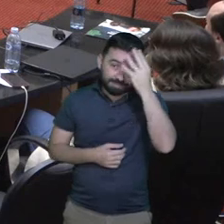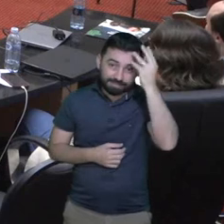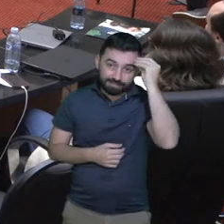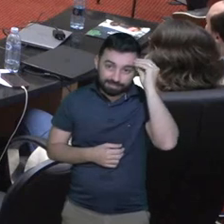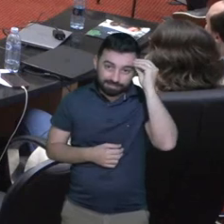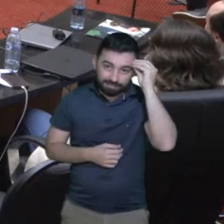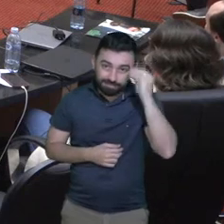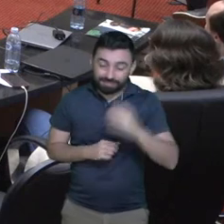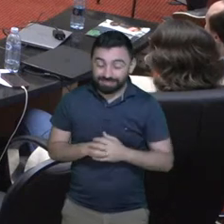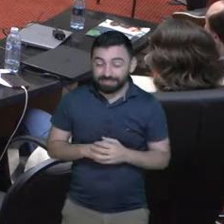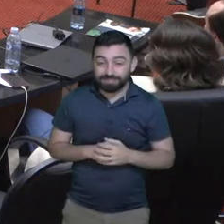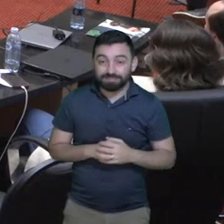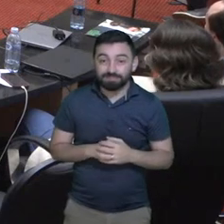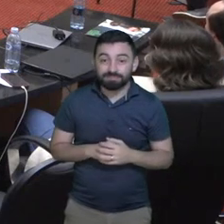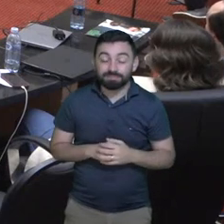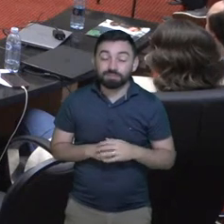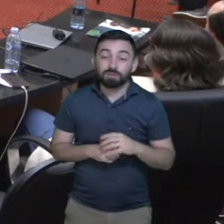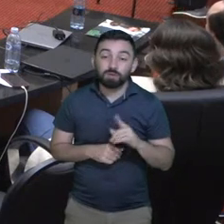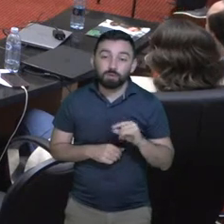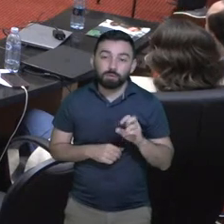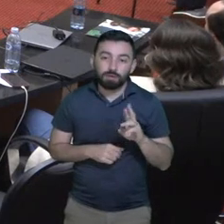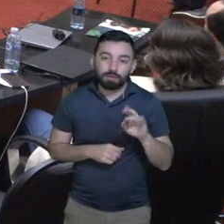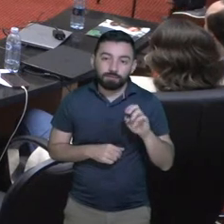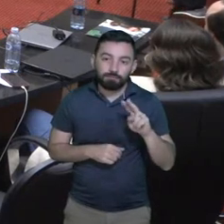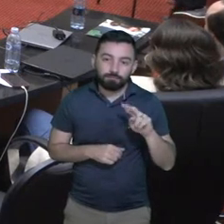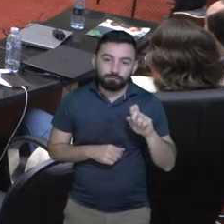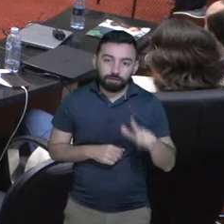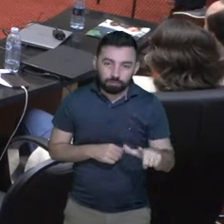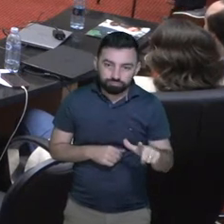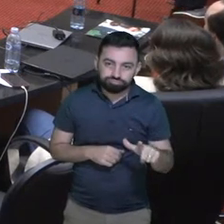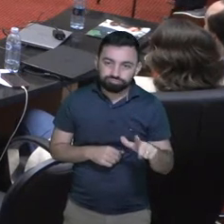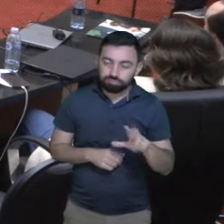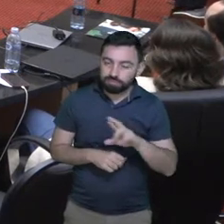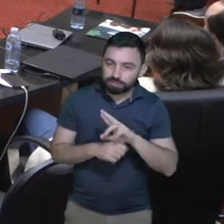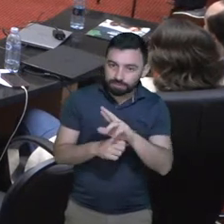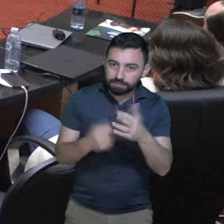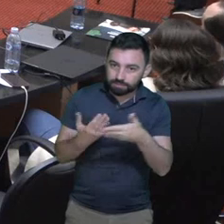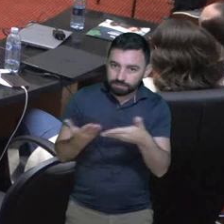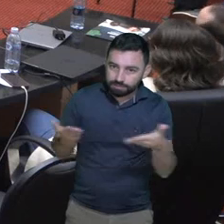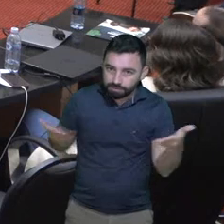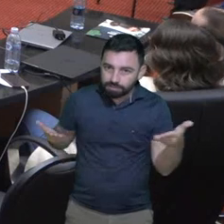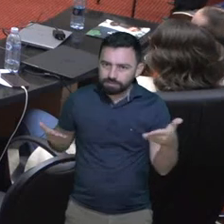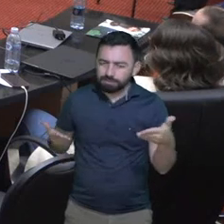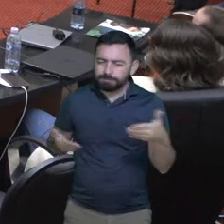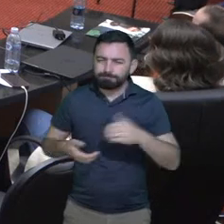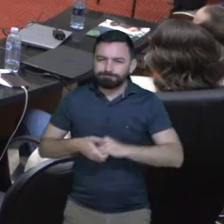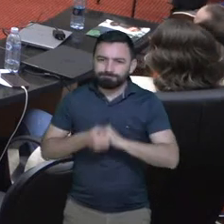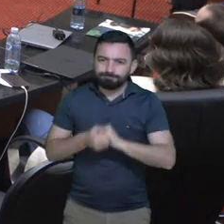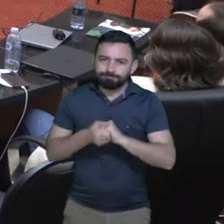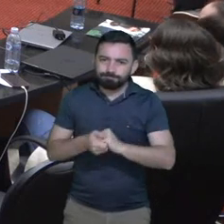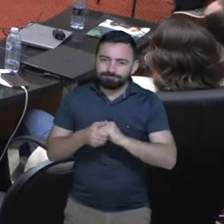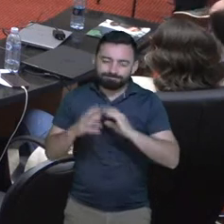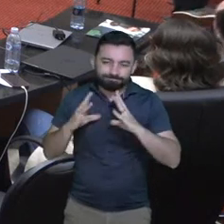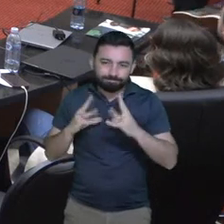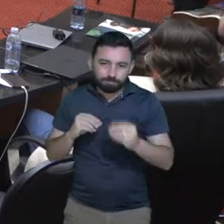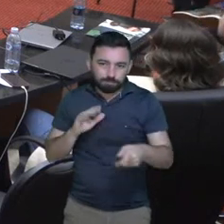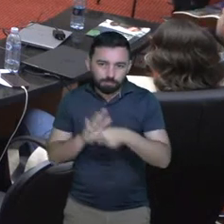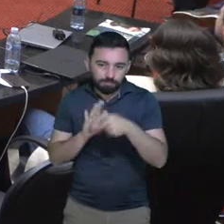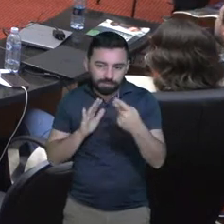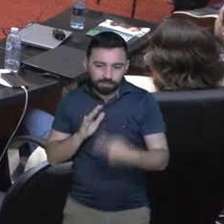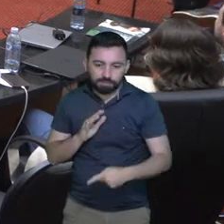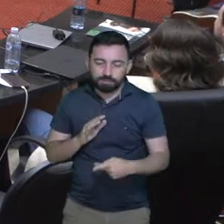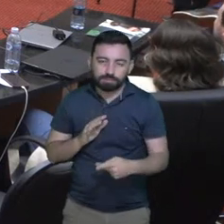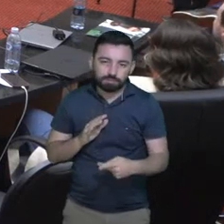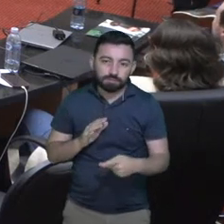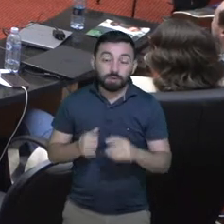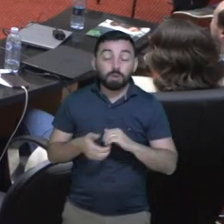o Lourival e em nome deles cumprimento os demais integrantes da mesa eh também